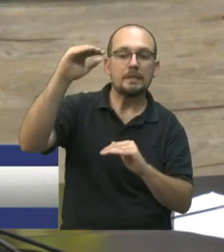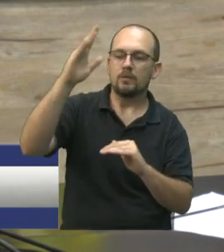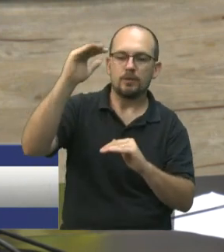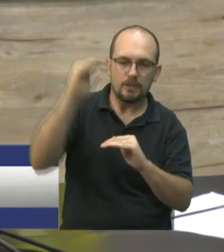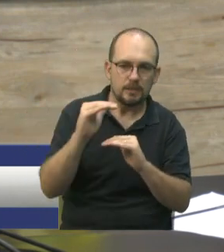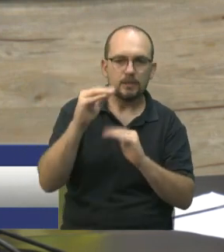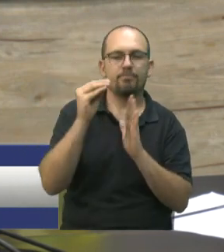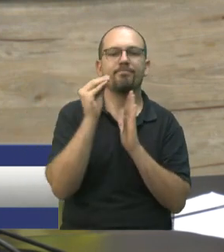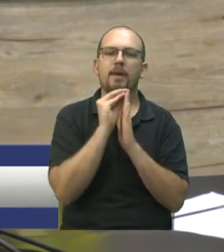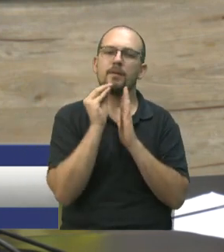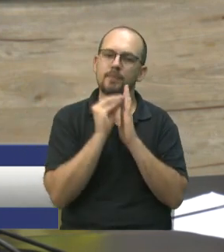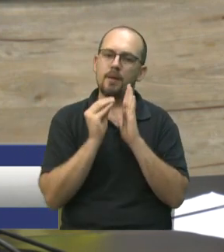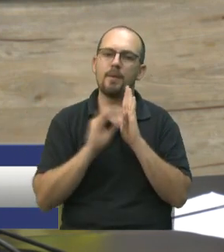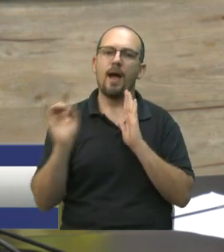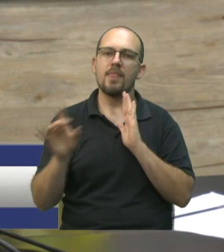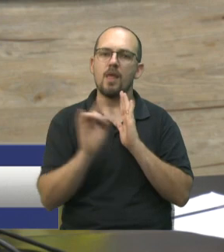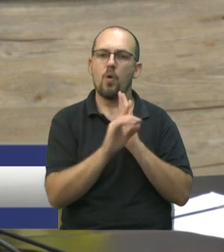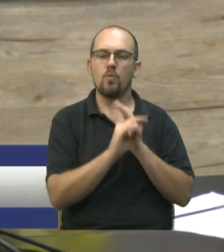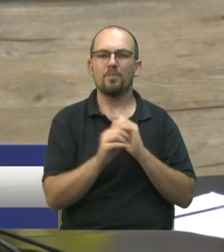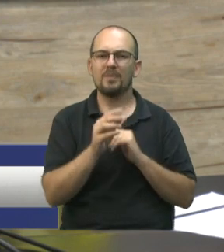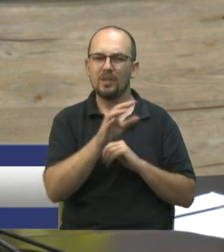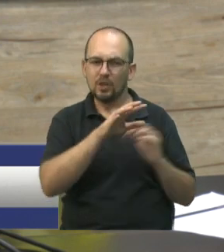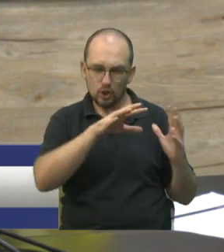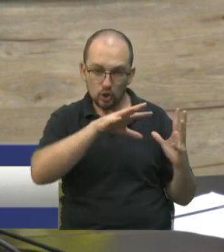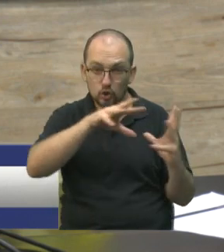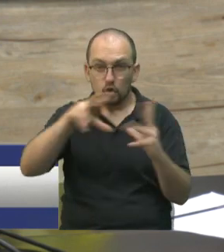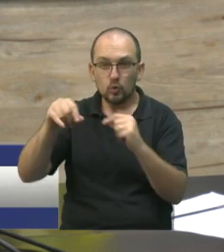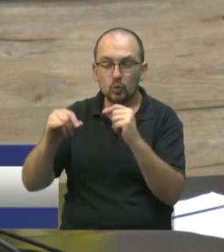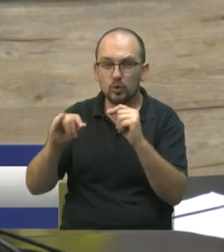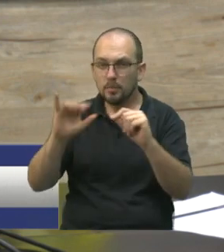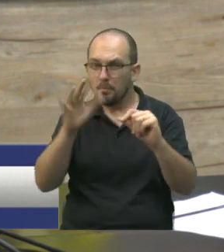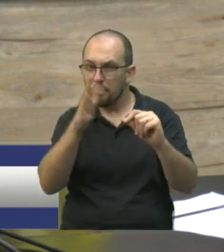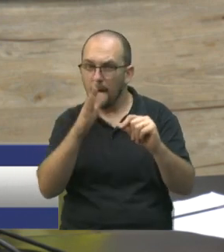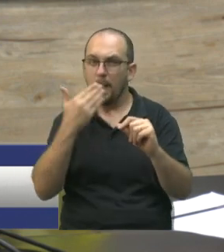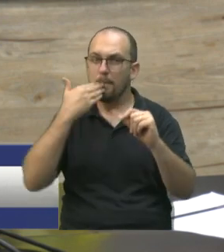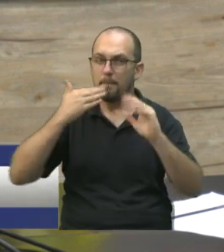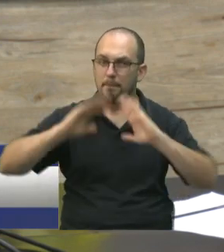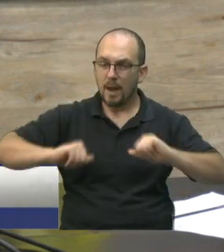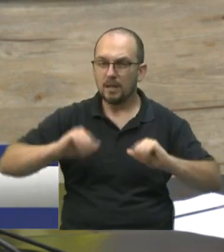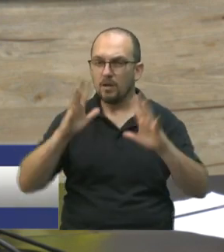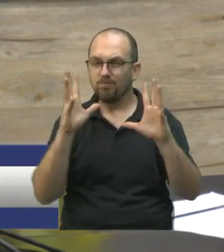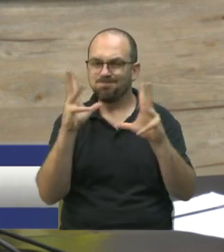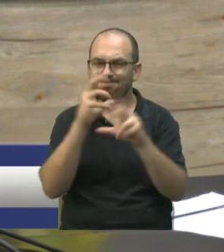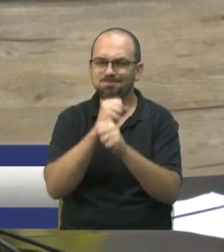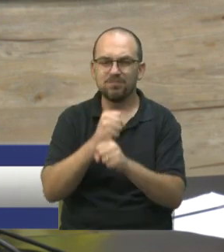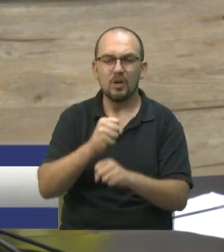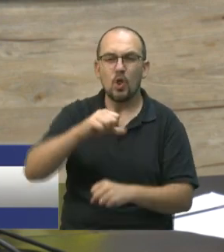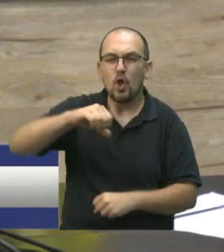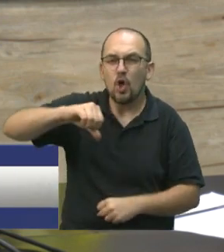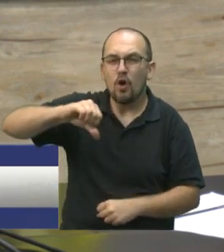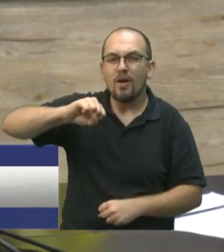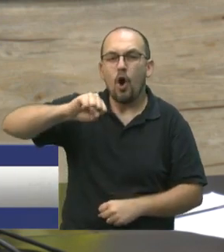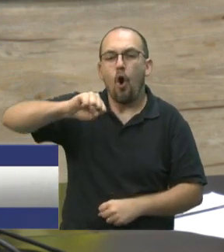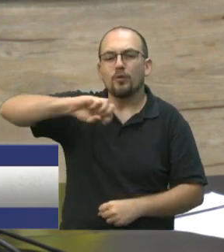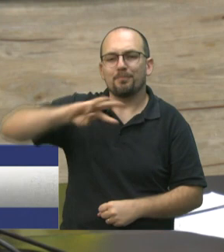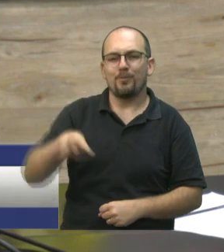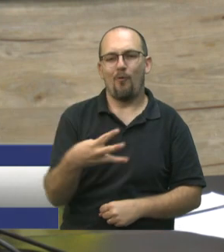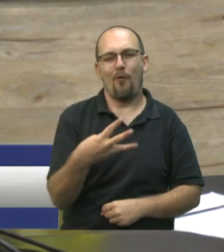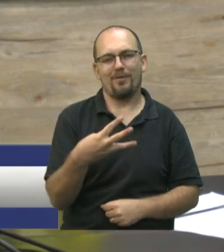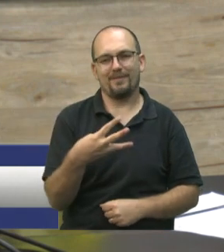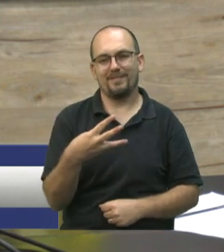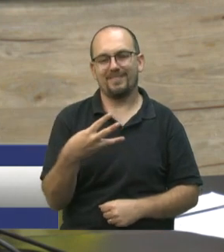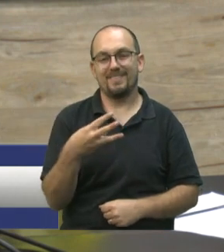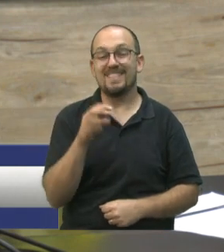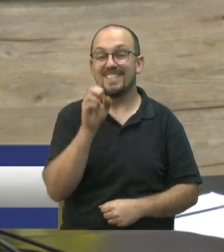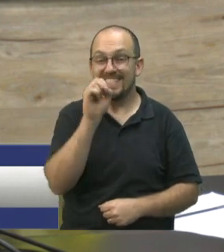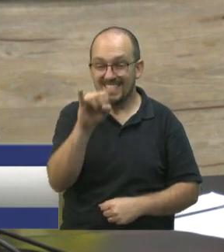aproximadamente de todas as pastas dava na ordem de em torno de 98 milhões. Se todas as pastas